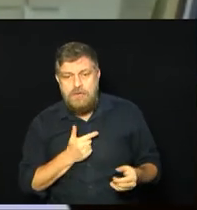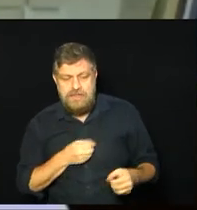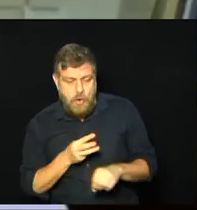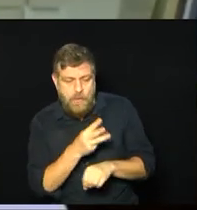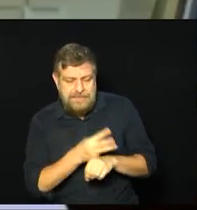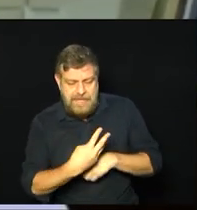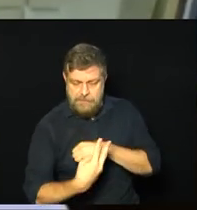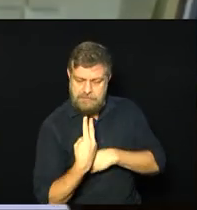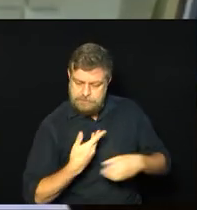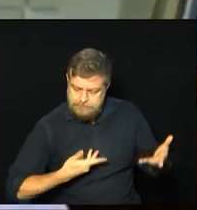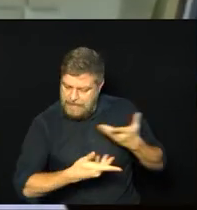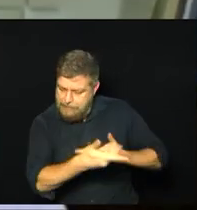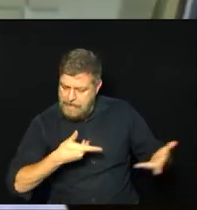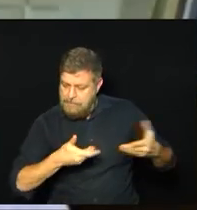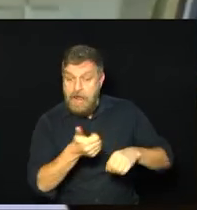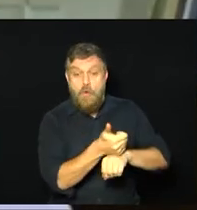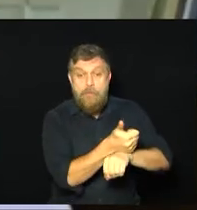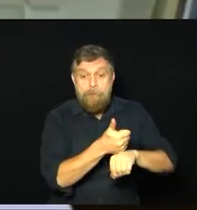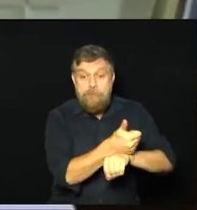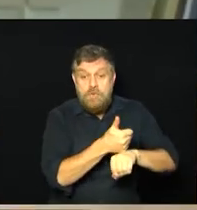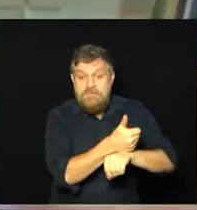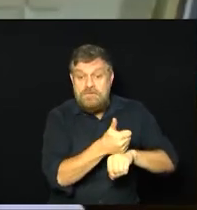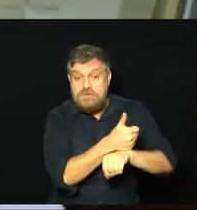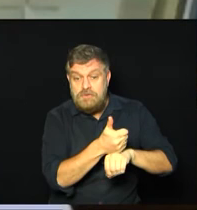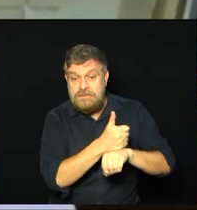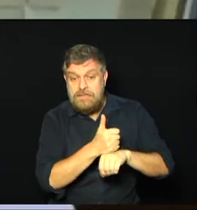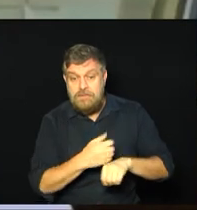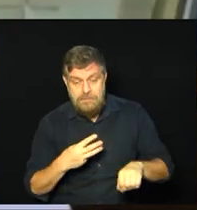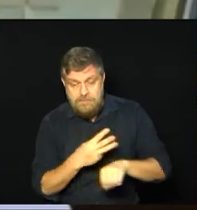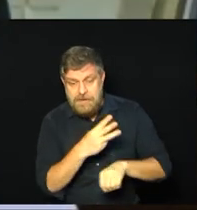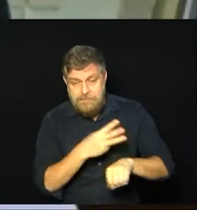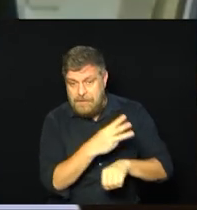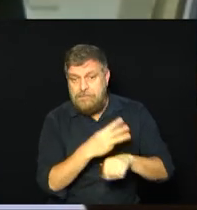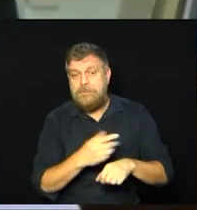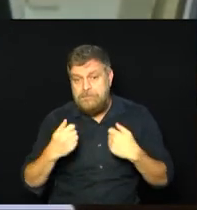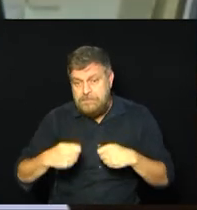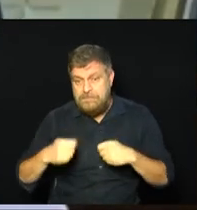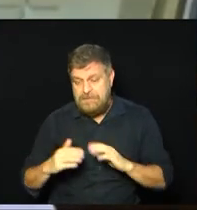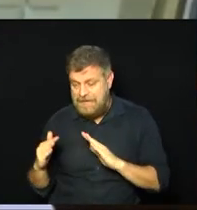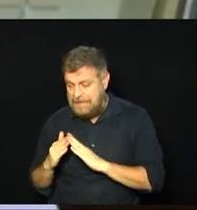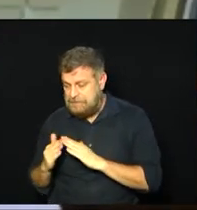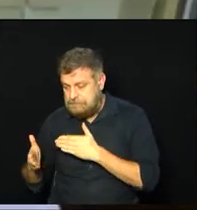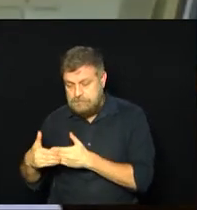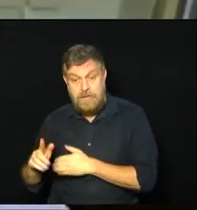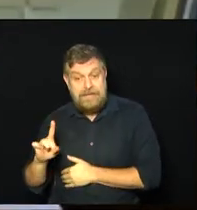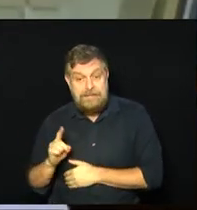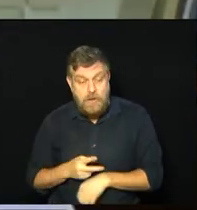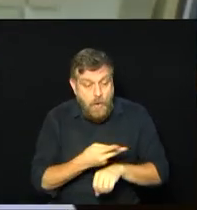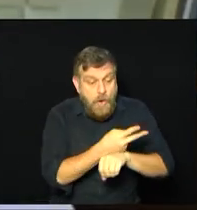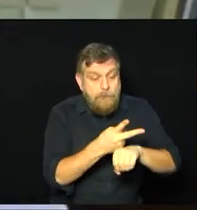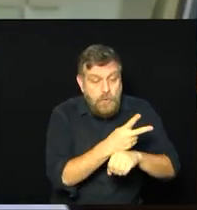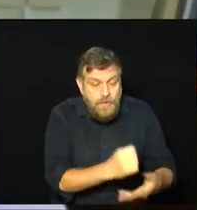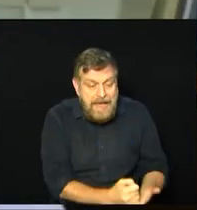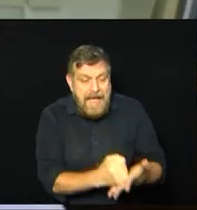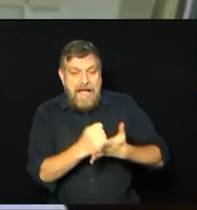WhatsApp com algum amigo, com algum profissional, alguma mensagem precisa ser enviada para fora de casa, para buscar ajuda,